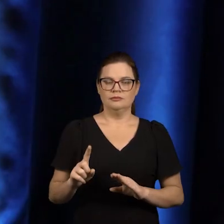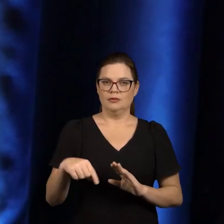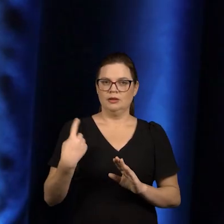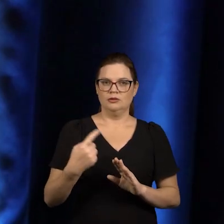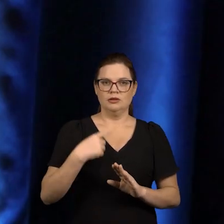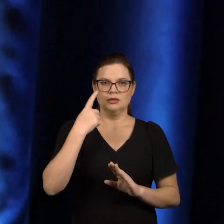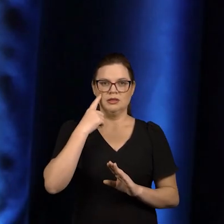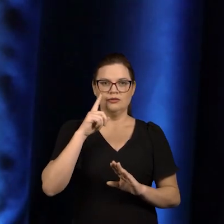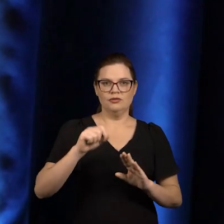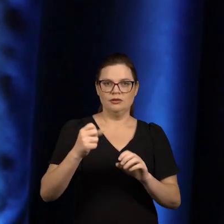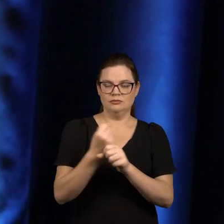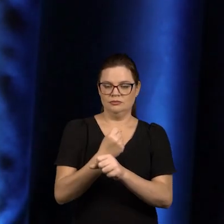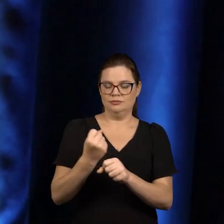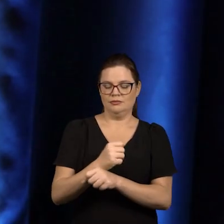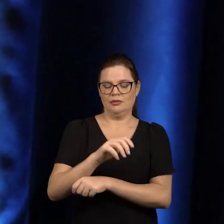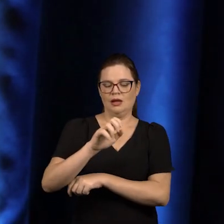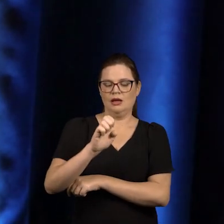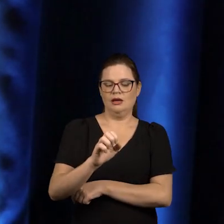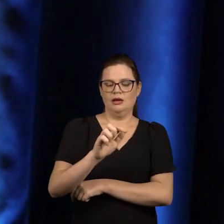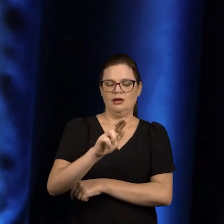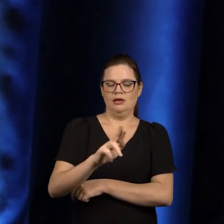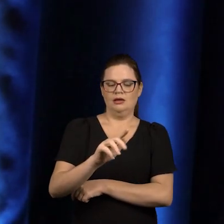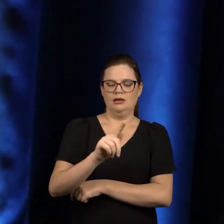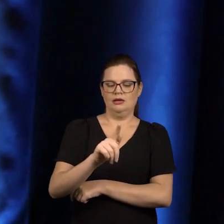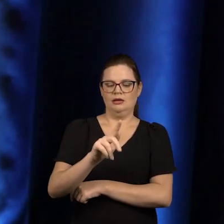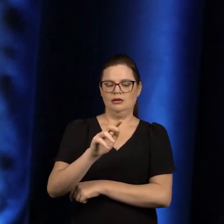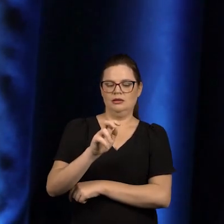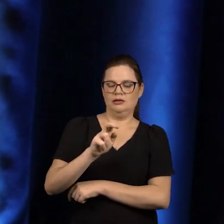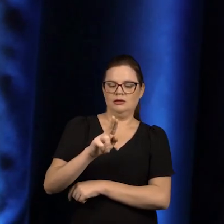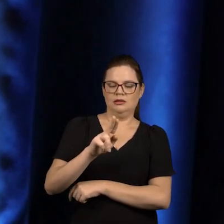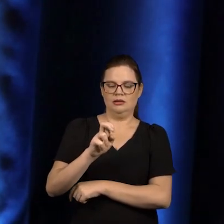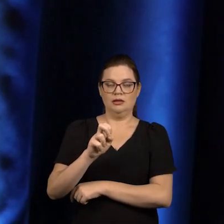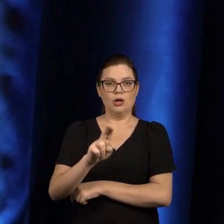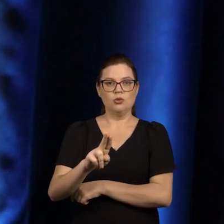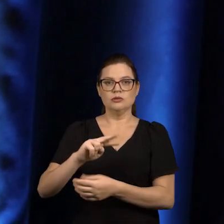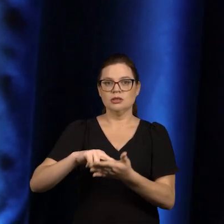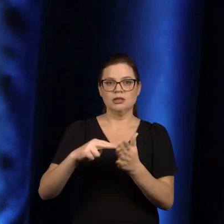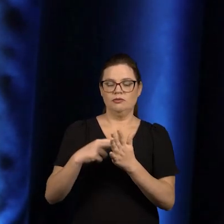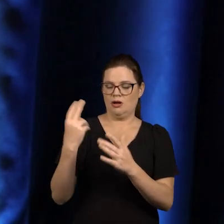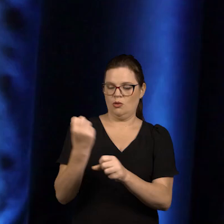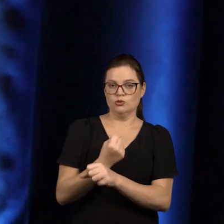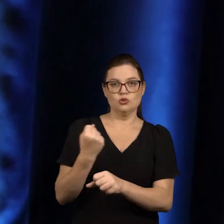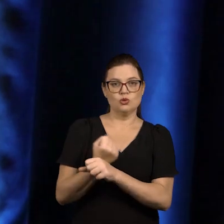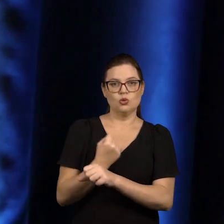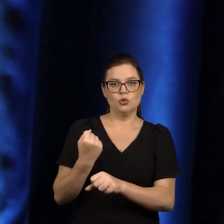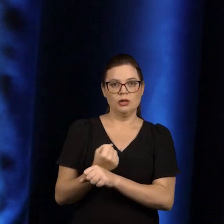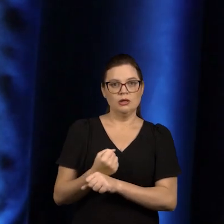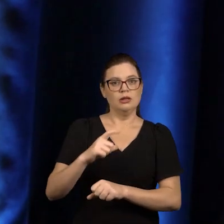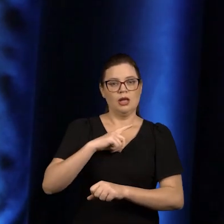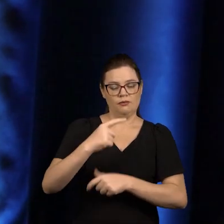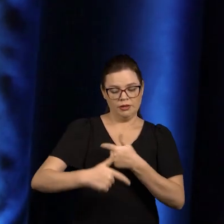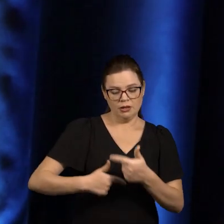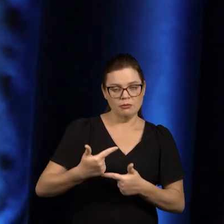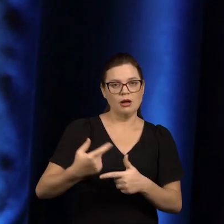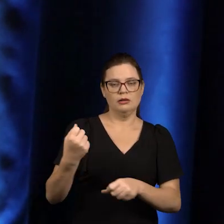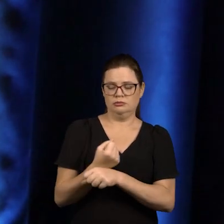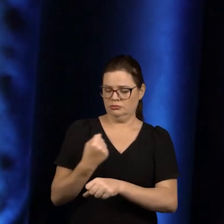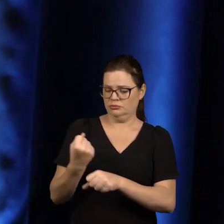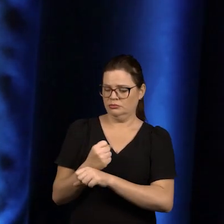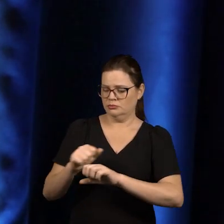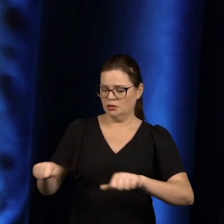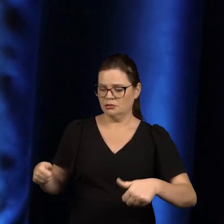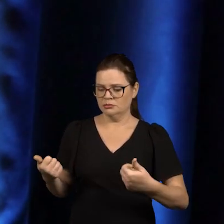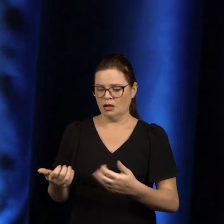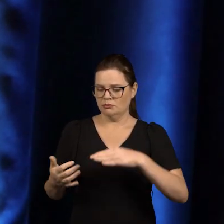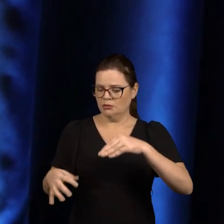expressão, ergueu o altar, houve um trabalho, houve um empenho em uma edificação. E